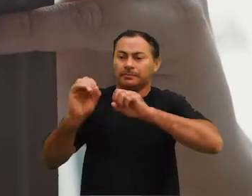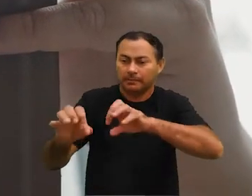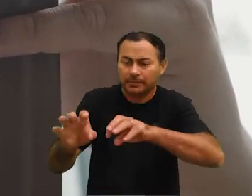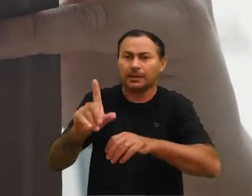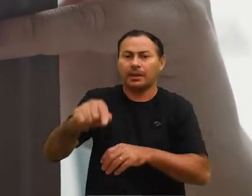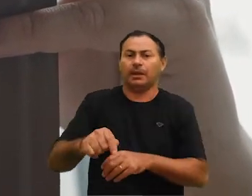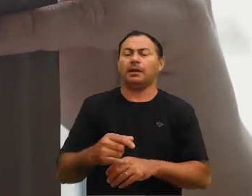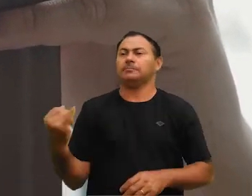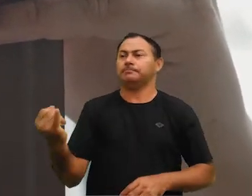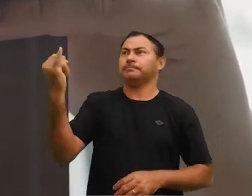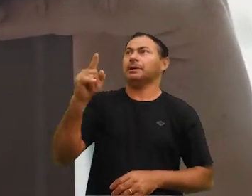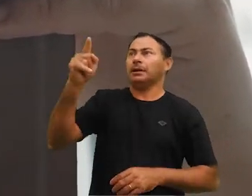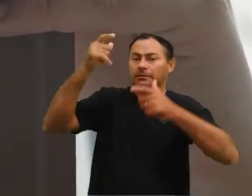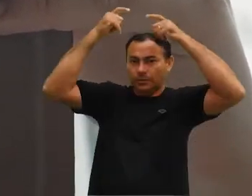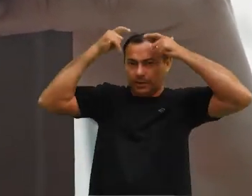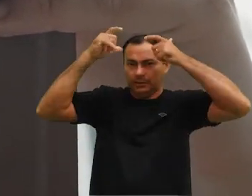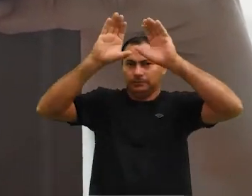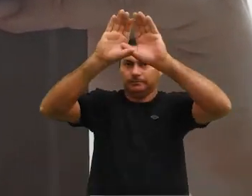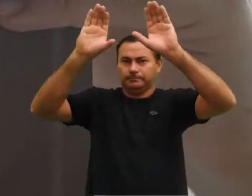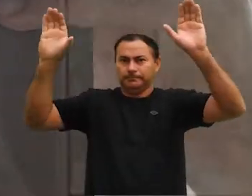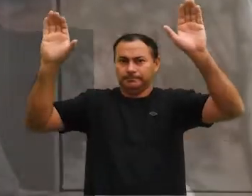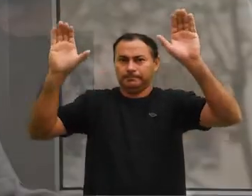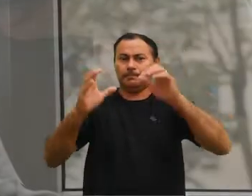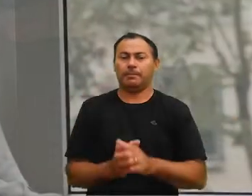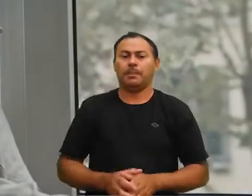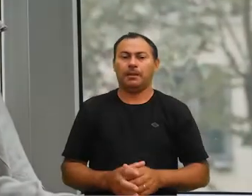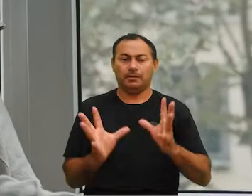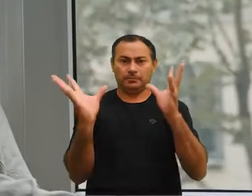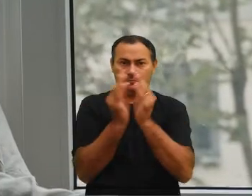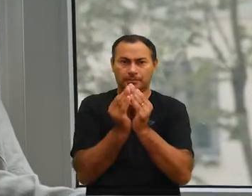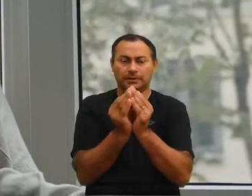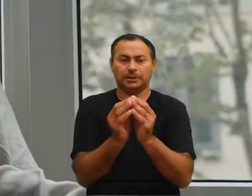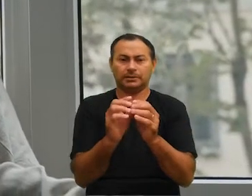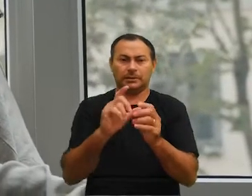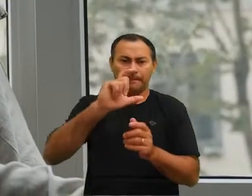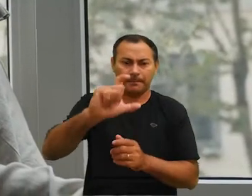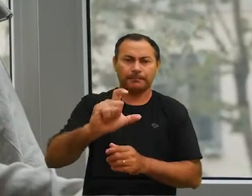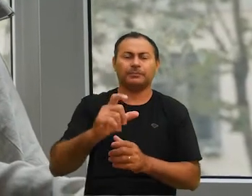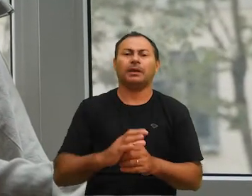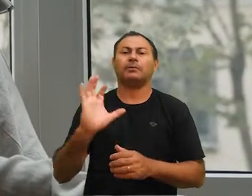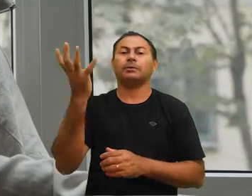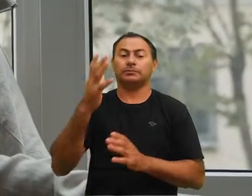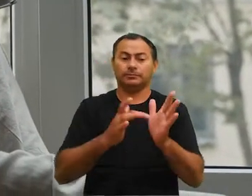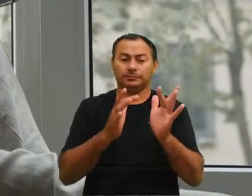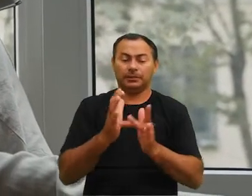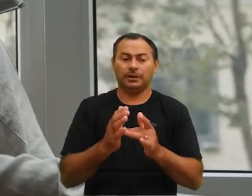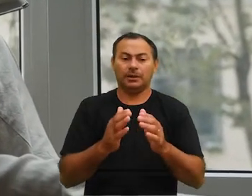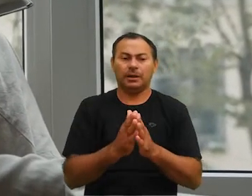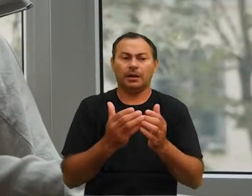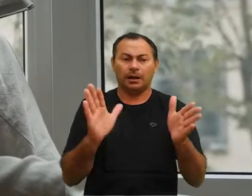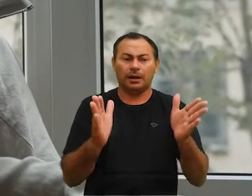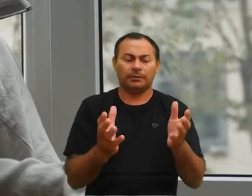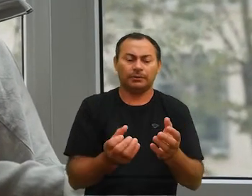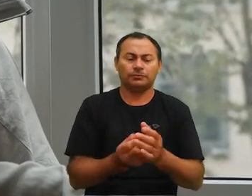ensina, este será grande no reino dos céus. A conclusão deste parágrafo se dá quando Jesus abre